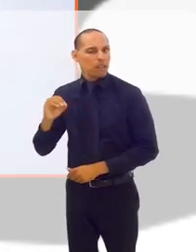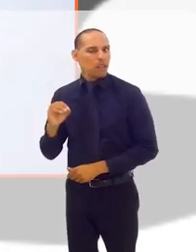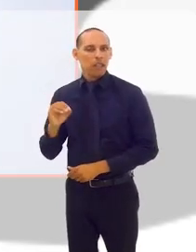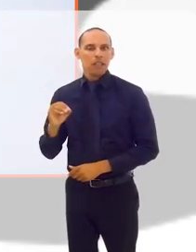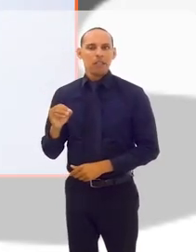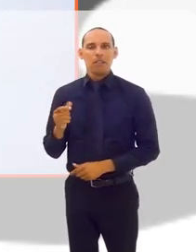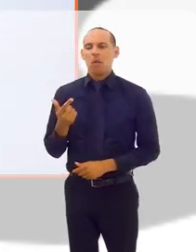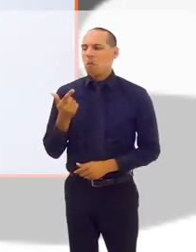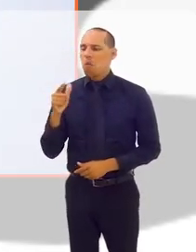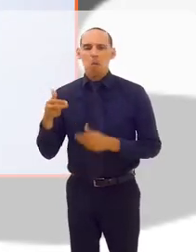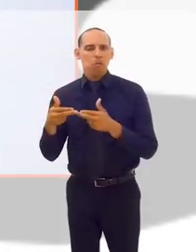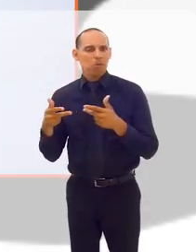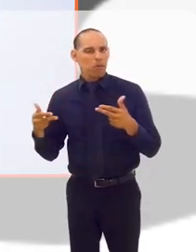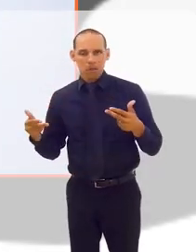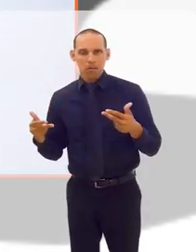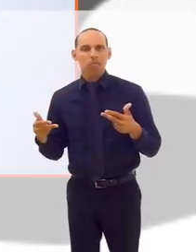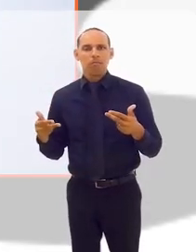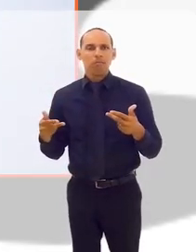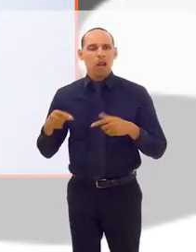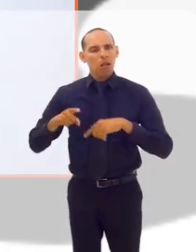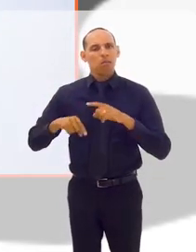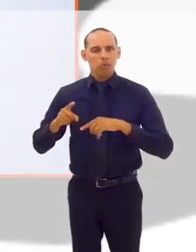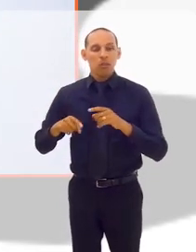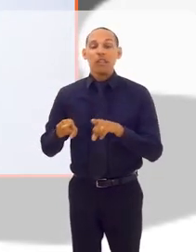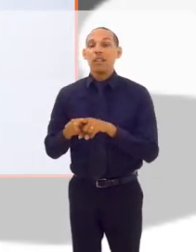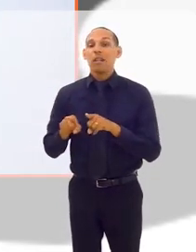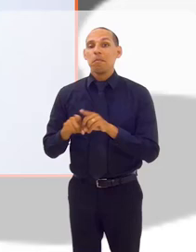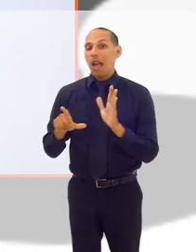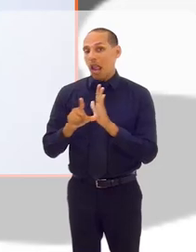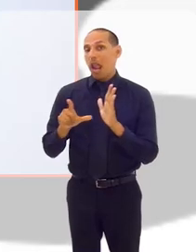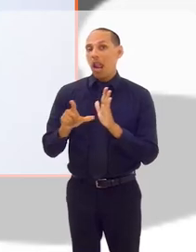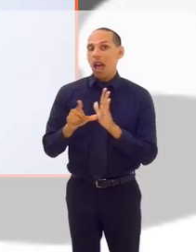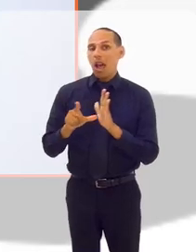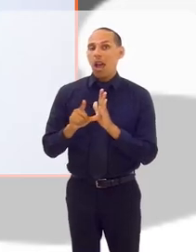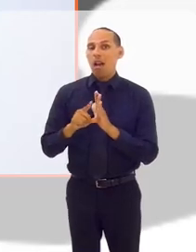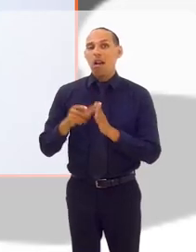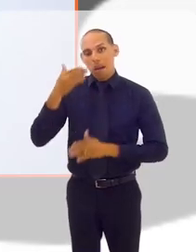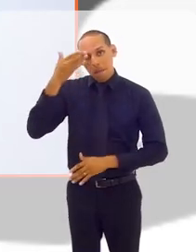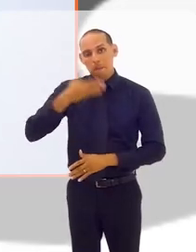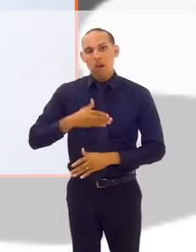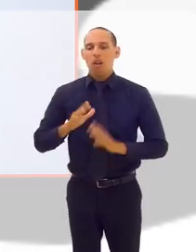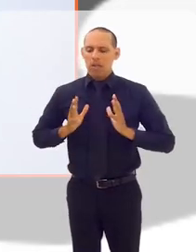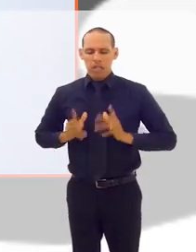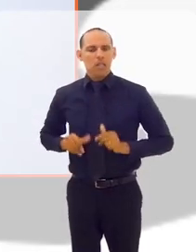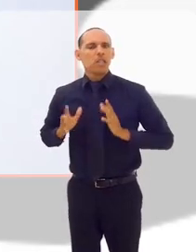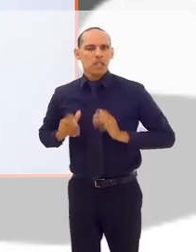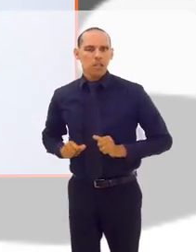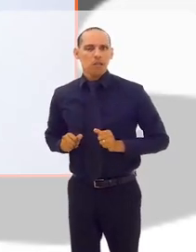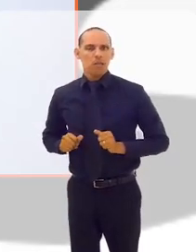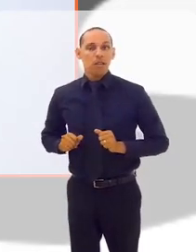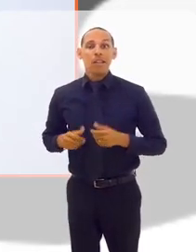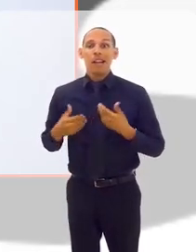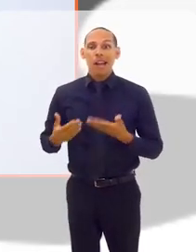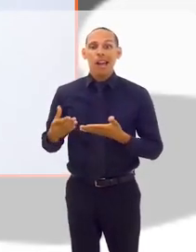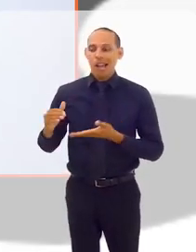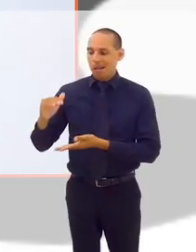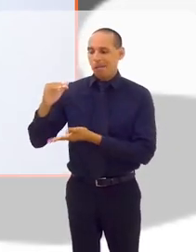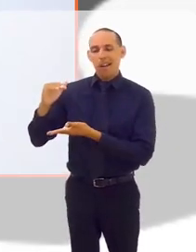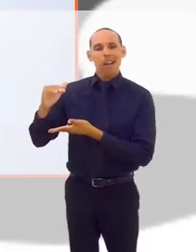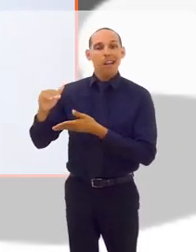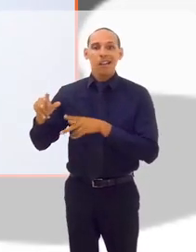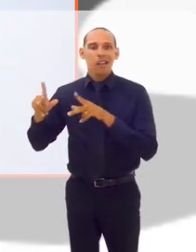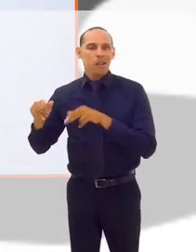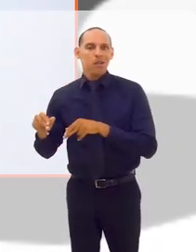70, tensoativos aniônicos, até geração de laudo de comprobatoriedade que houve a esterilização, para que aquela